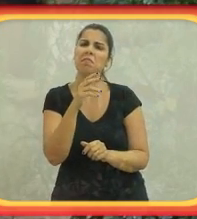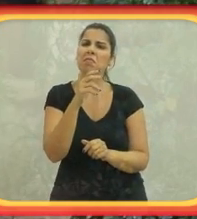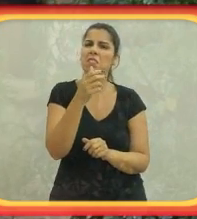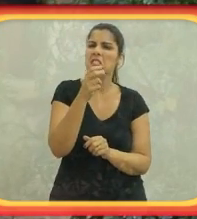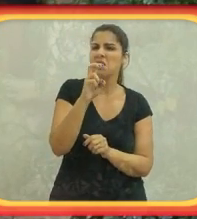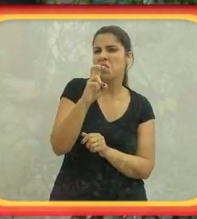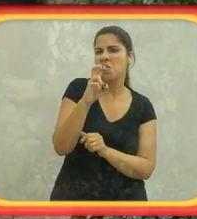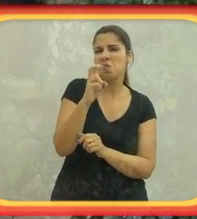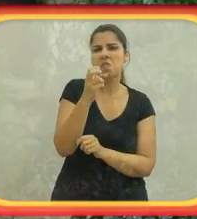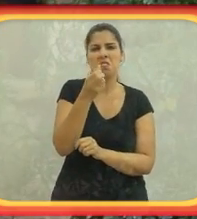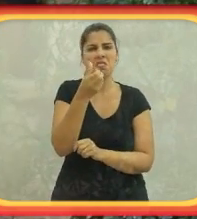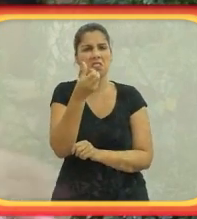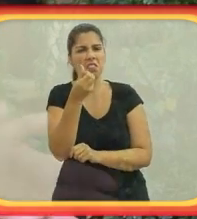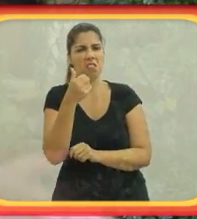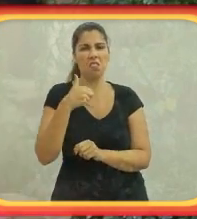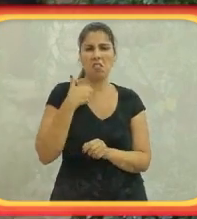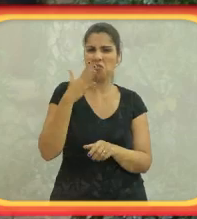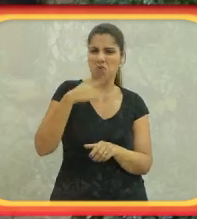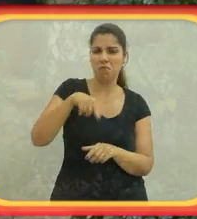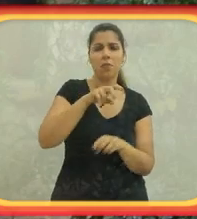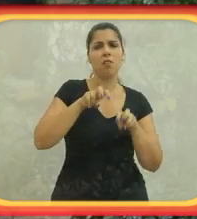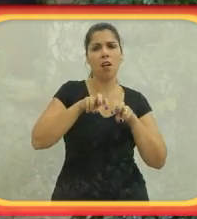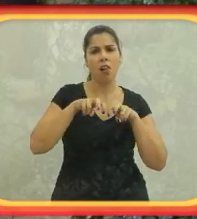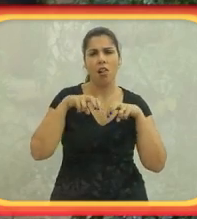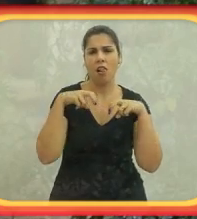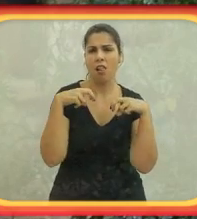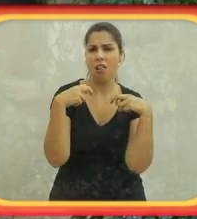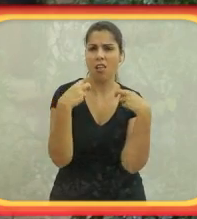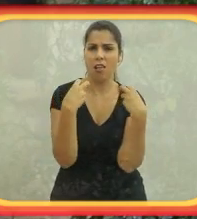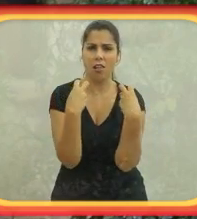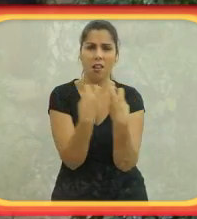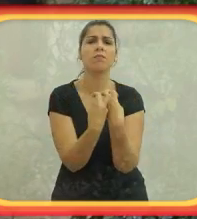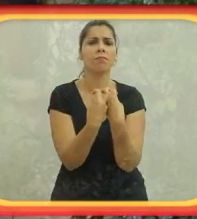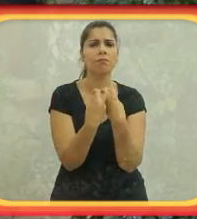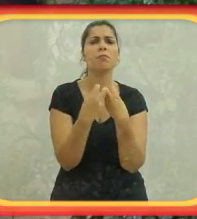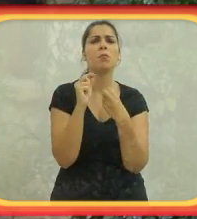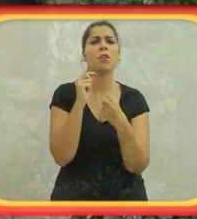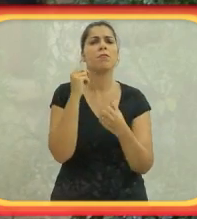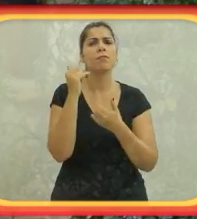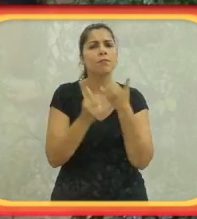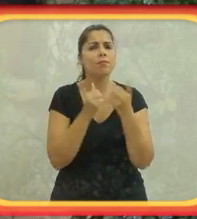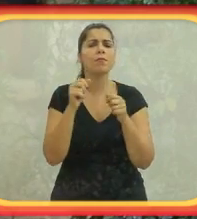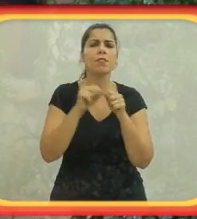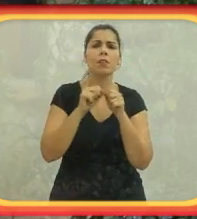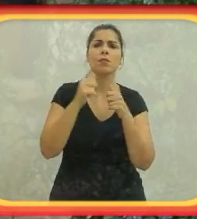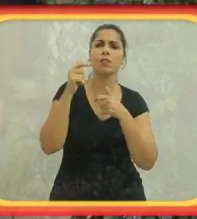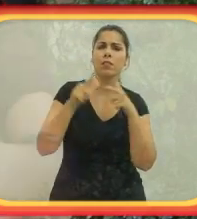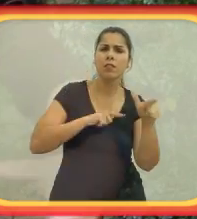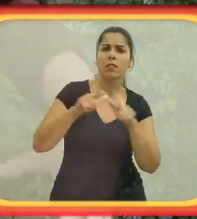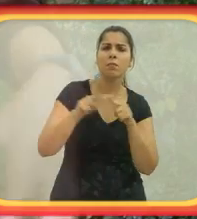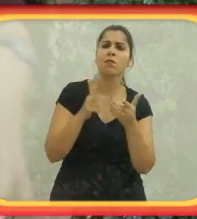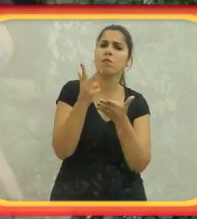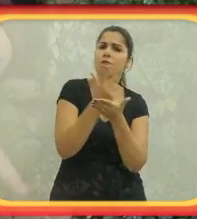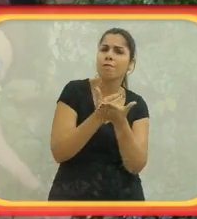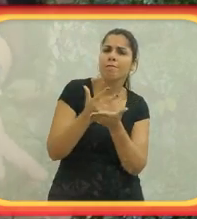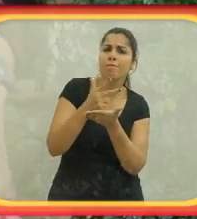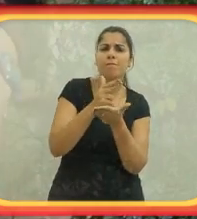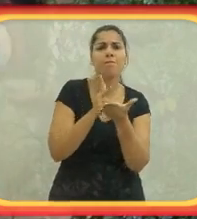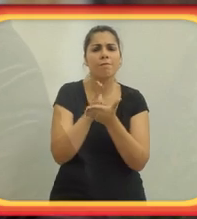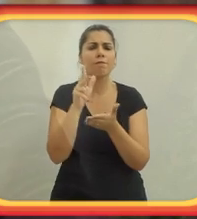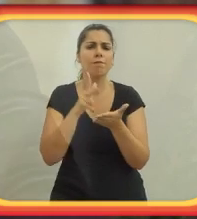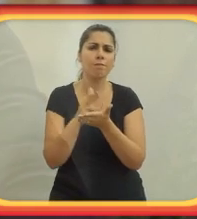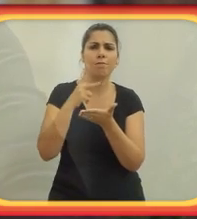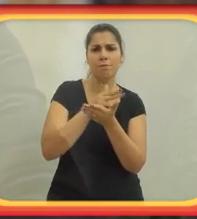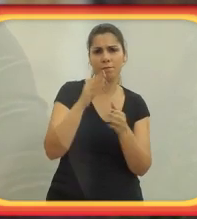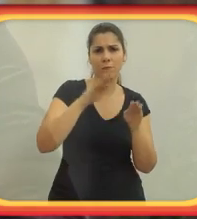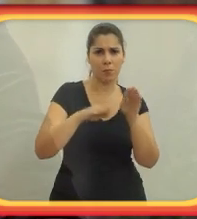professora, aí a professora pegou, colocou ela afastada junto com uma assistente e pegou as outras crianças, todas por volta dos